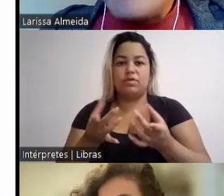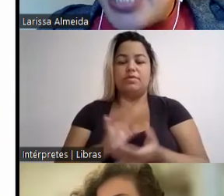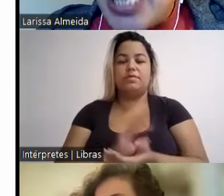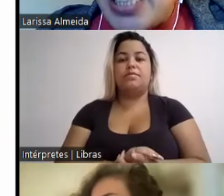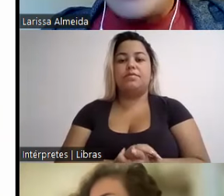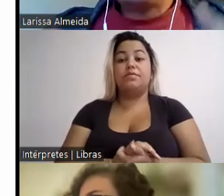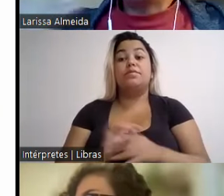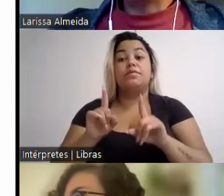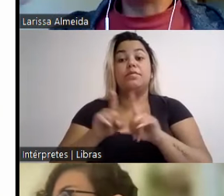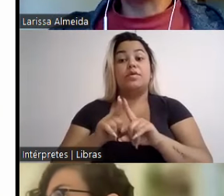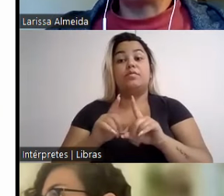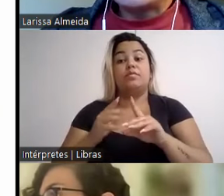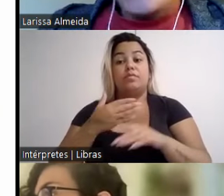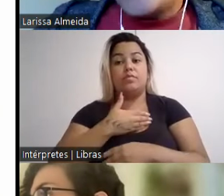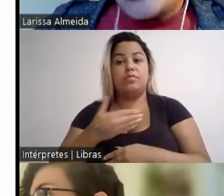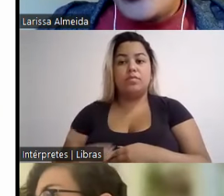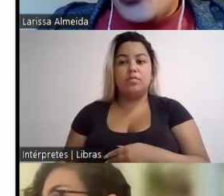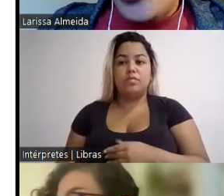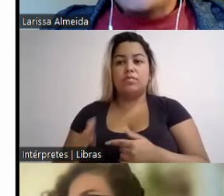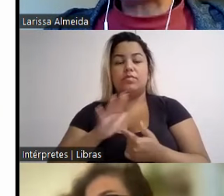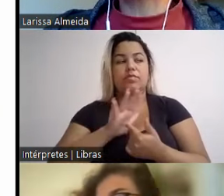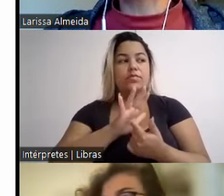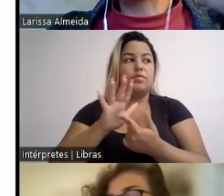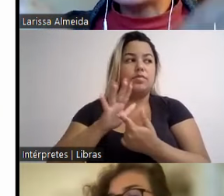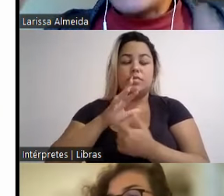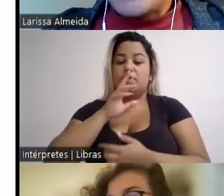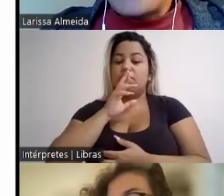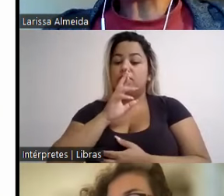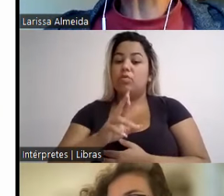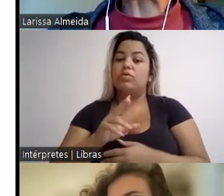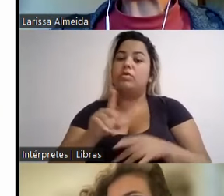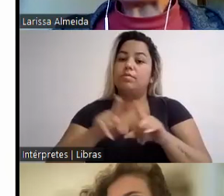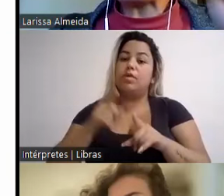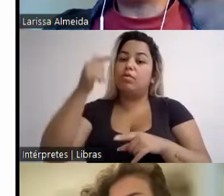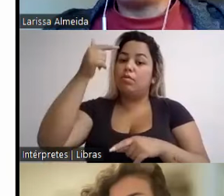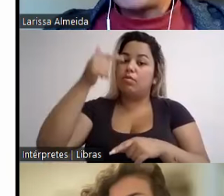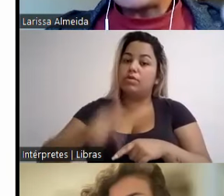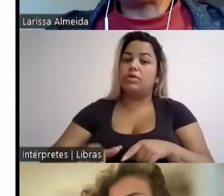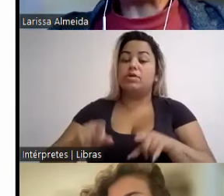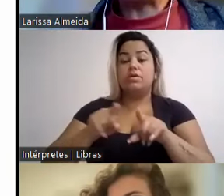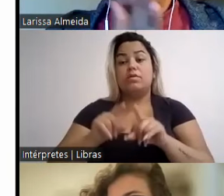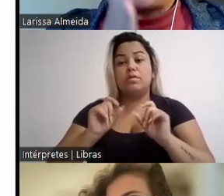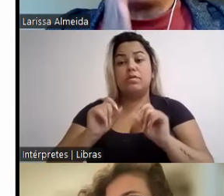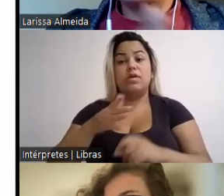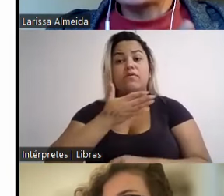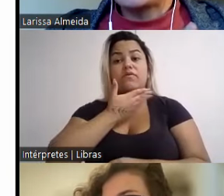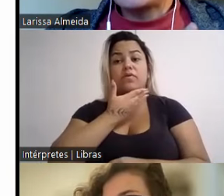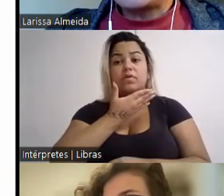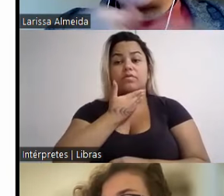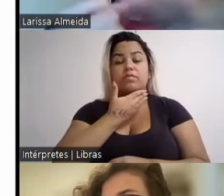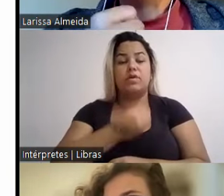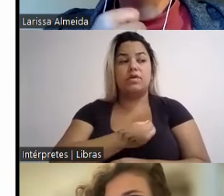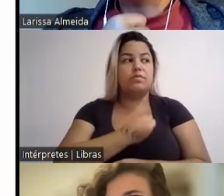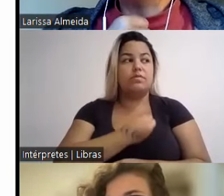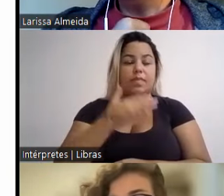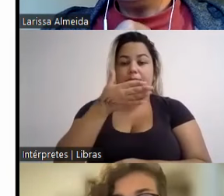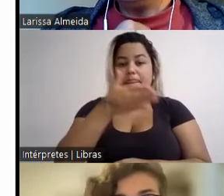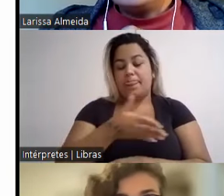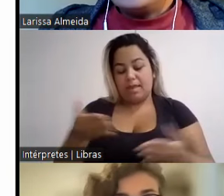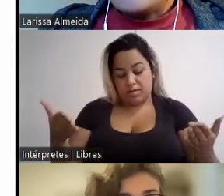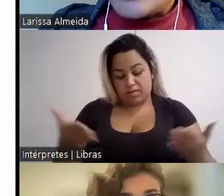da governança e mostrando esses resultados todos, a gente conseguiu ter voz, participar. Hoje a gente está